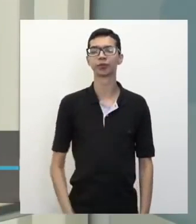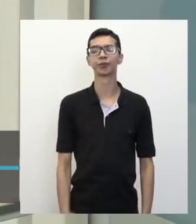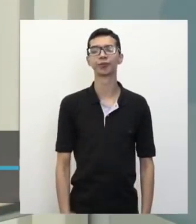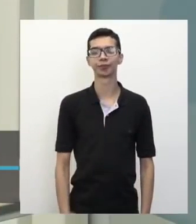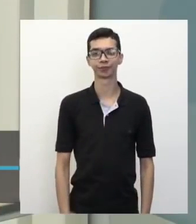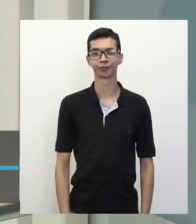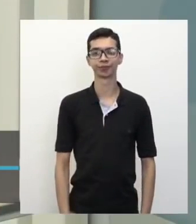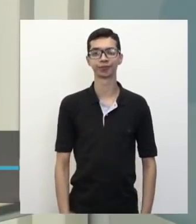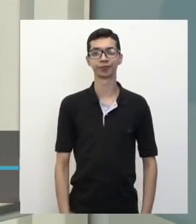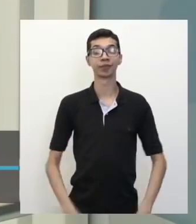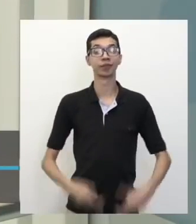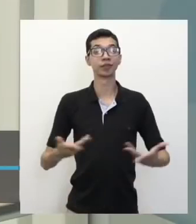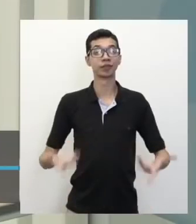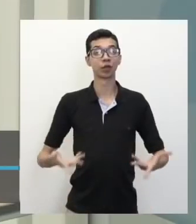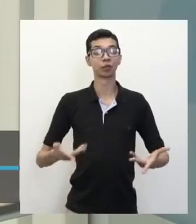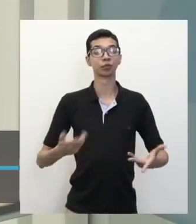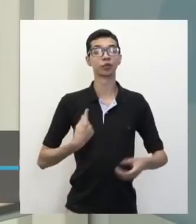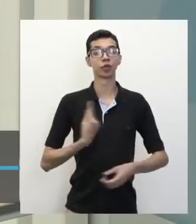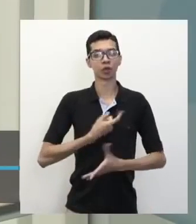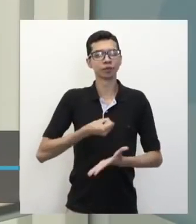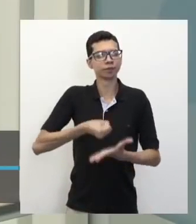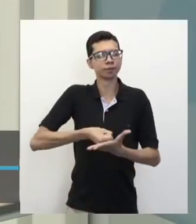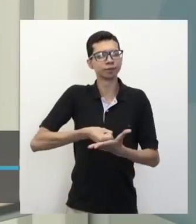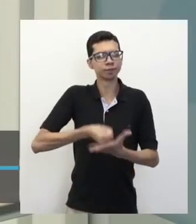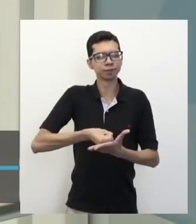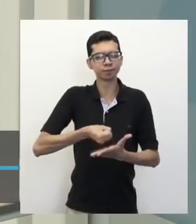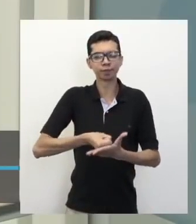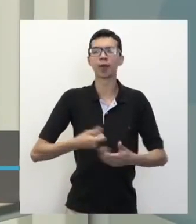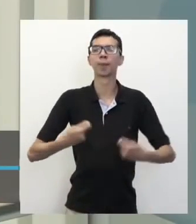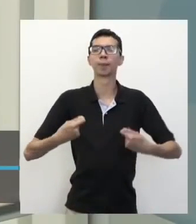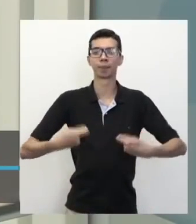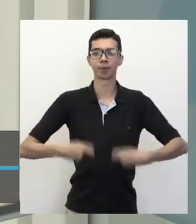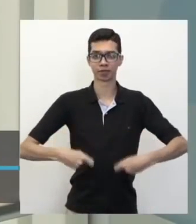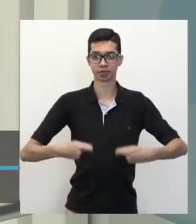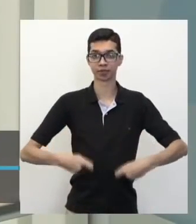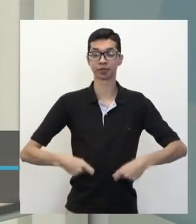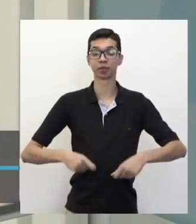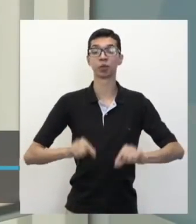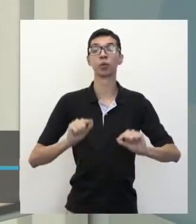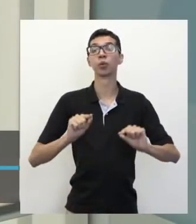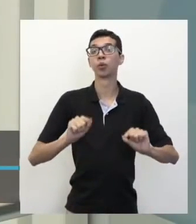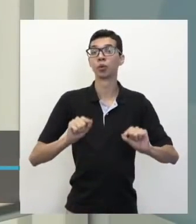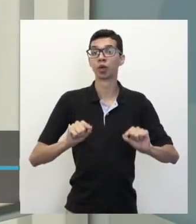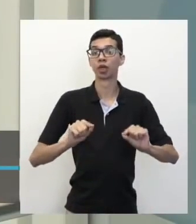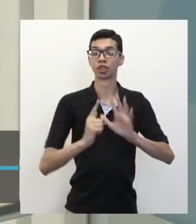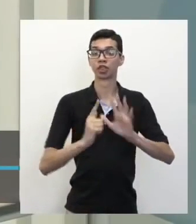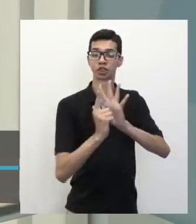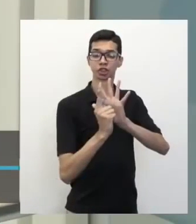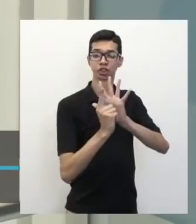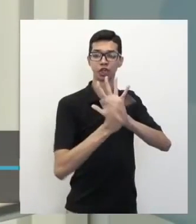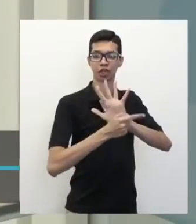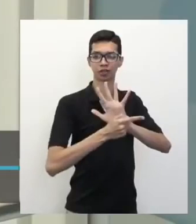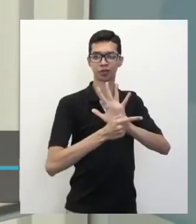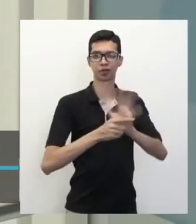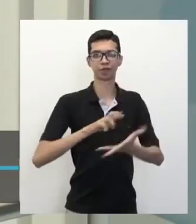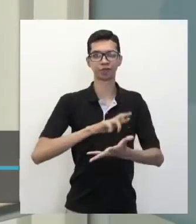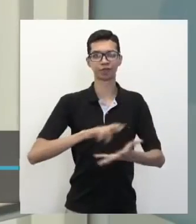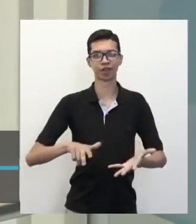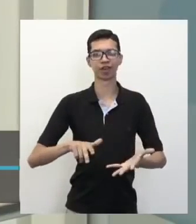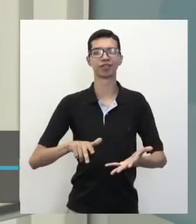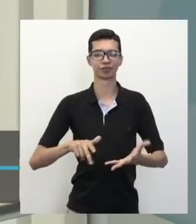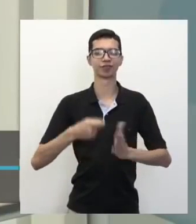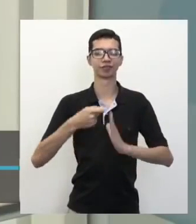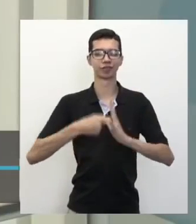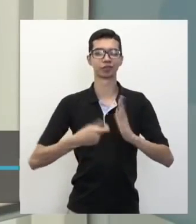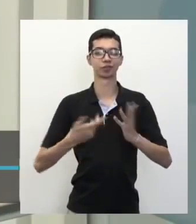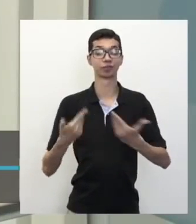a obrigação de oferecer para vocês diferentes gêneros textuais, certo? Essa é a nossa